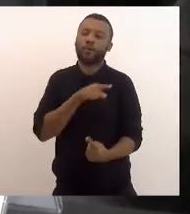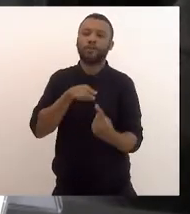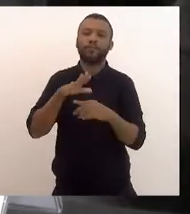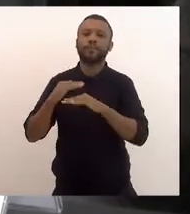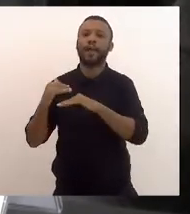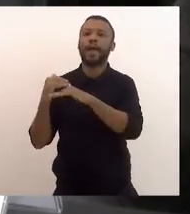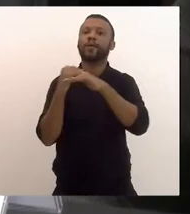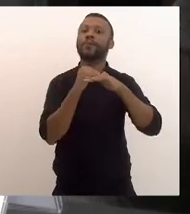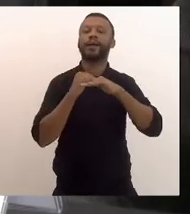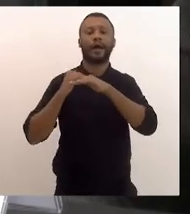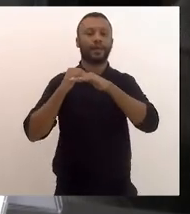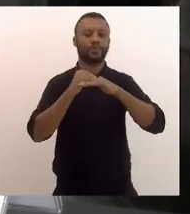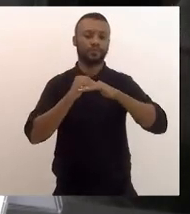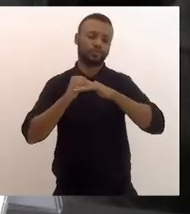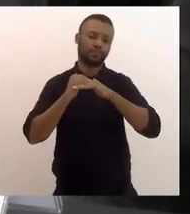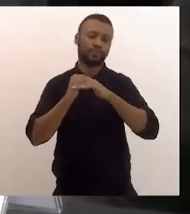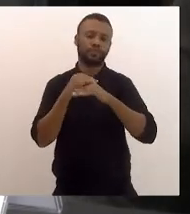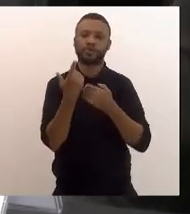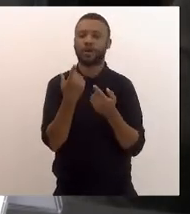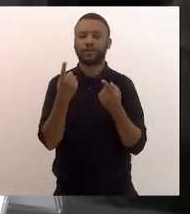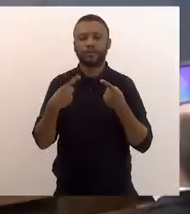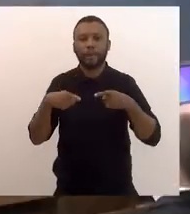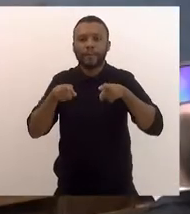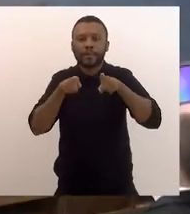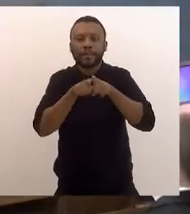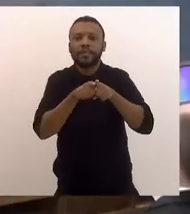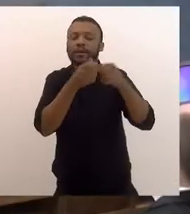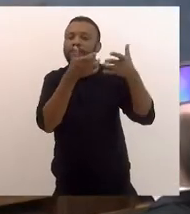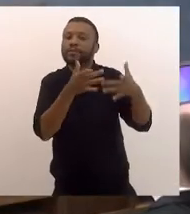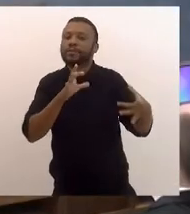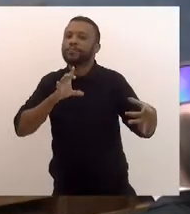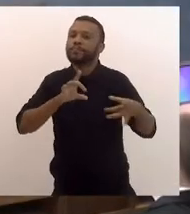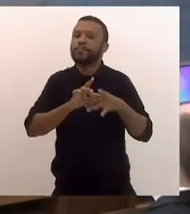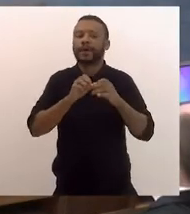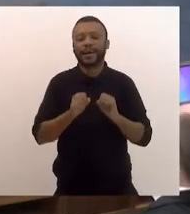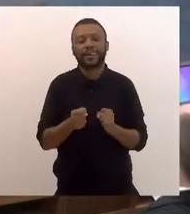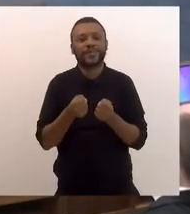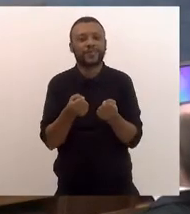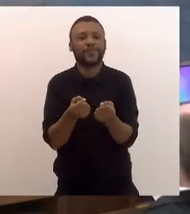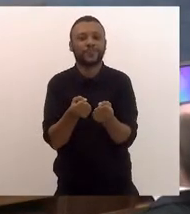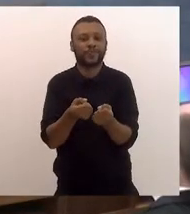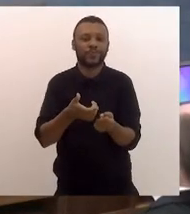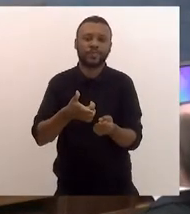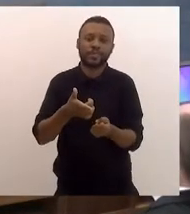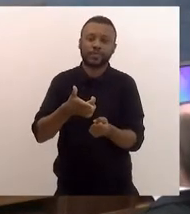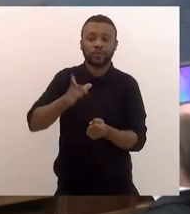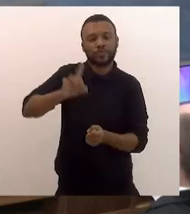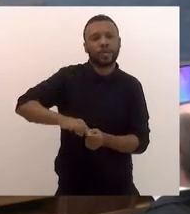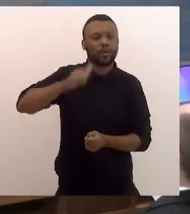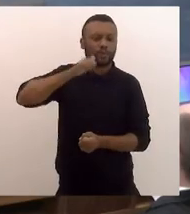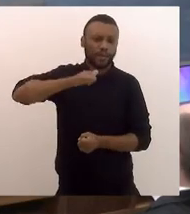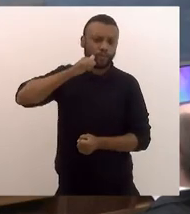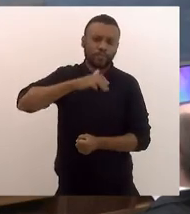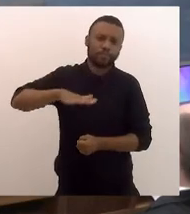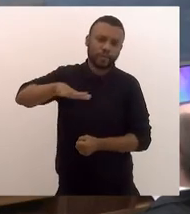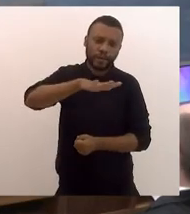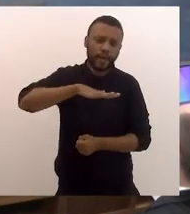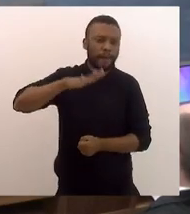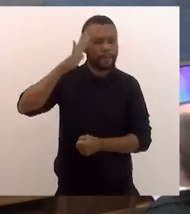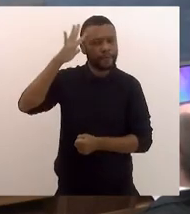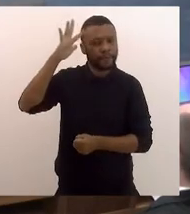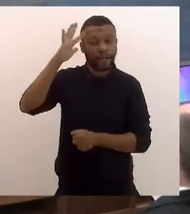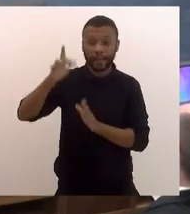falar também de uma parceria no que tange à garantia da defesa dos direitos da mulher pensar que é de